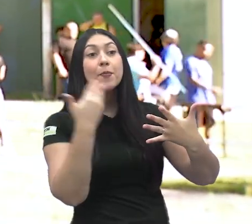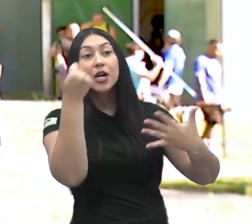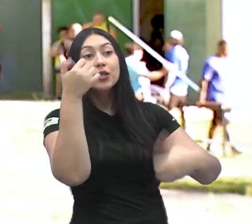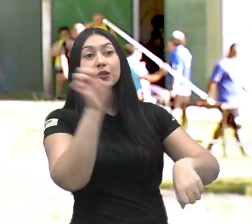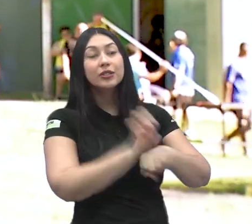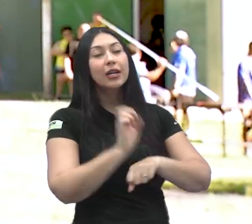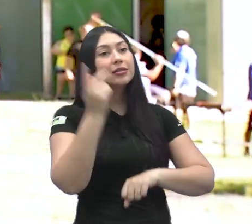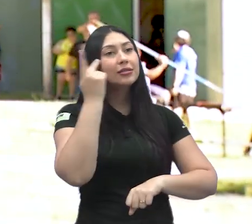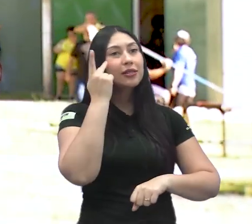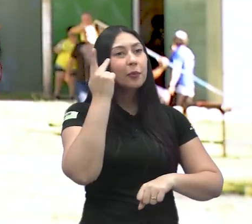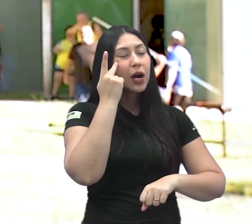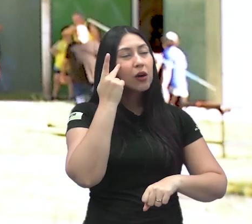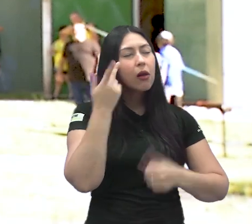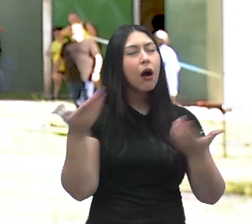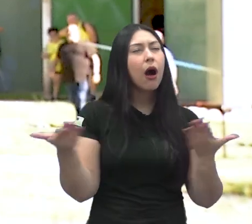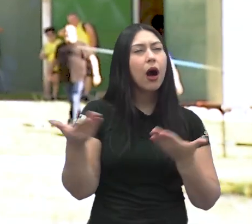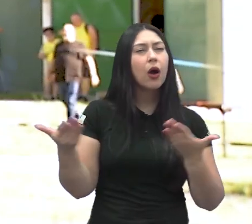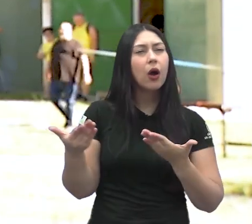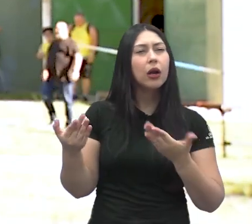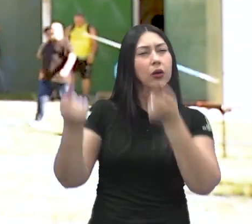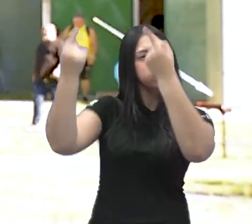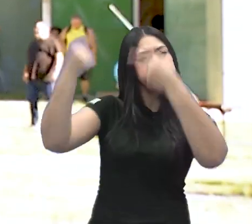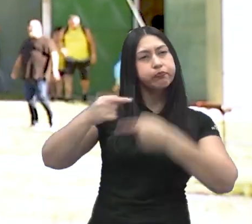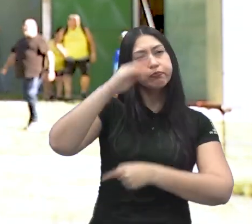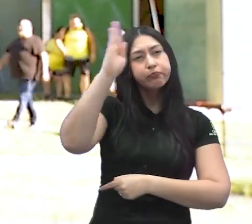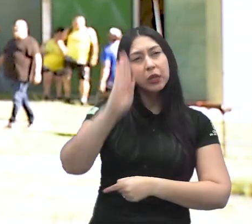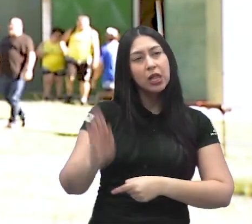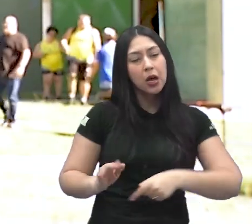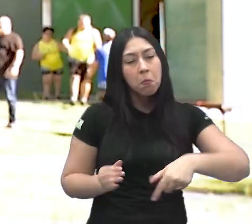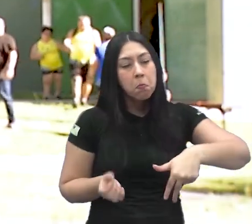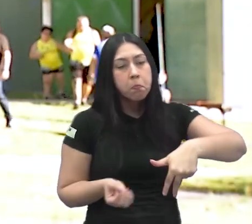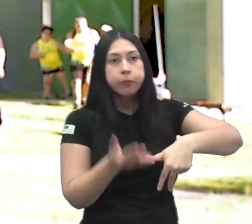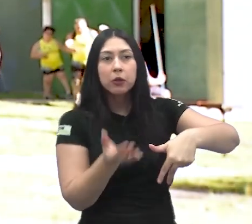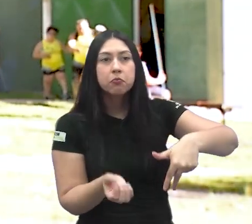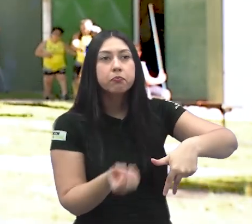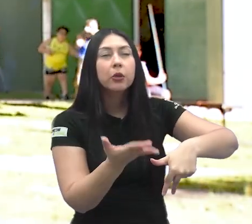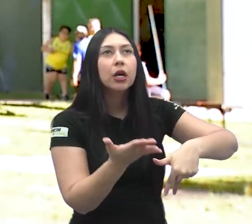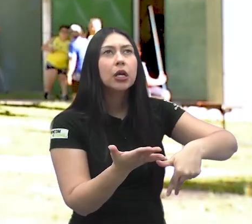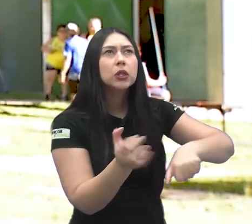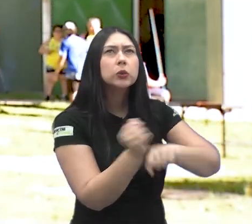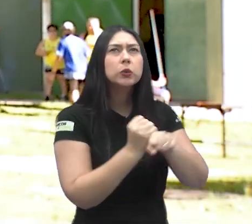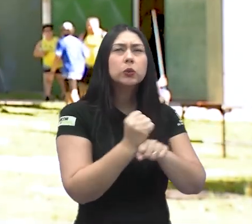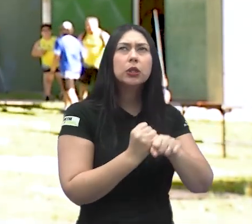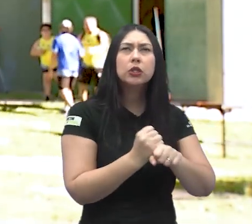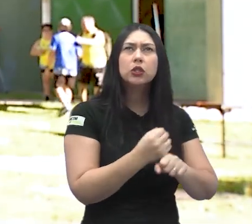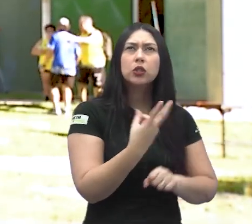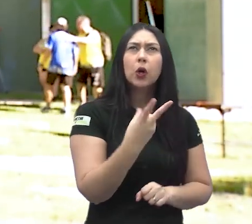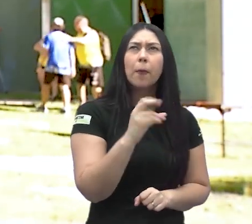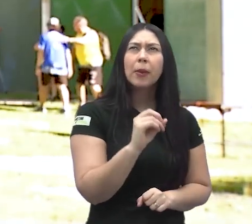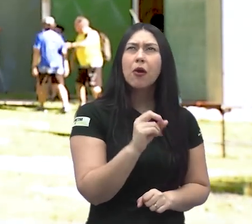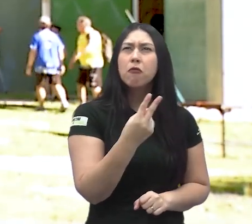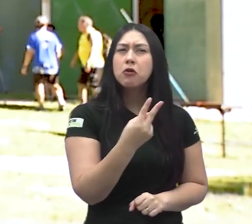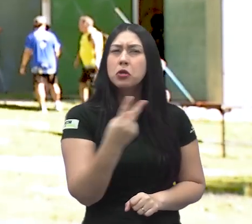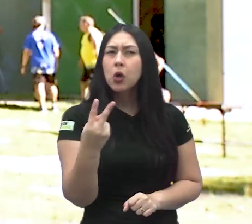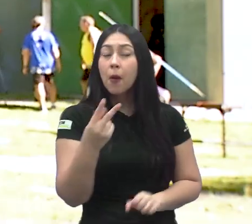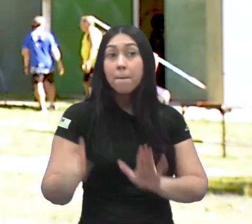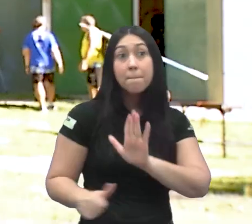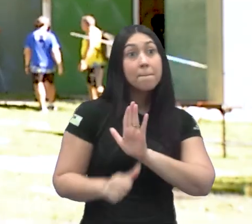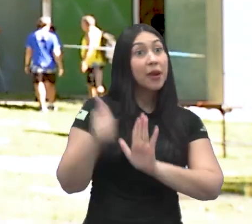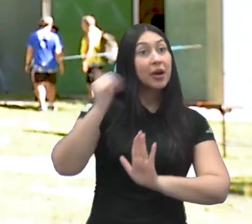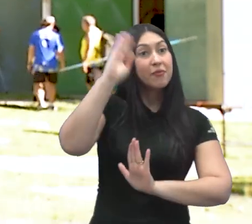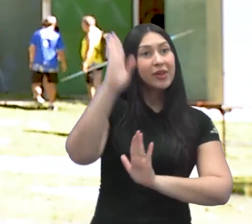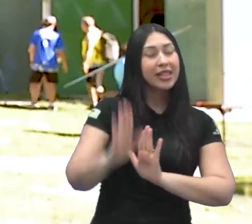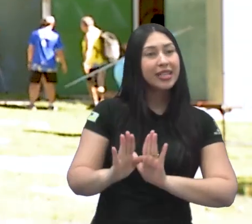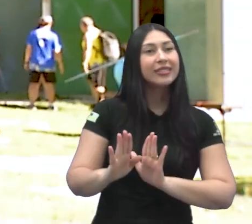São Paulo. Daí a gente veio disputar um campeonato brasileiro com o time Athlon. Foi em 2022,